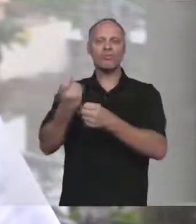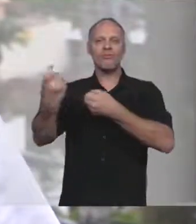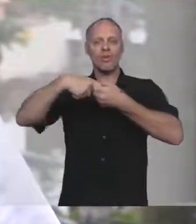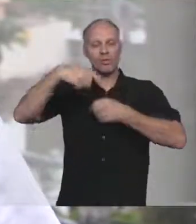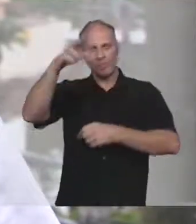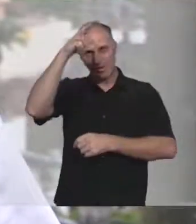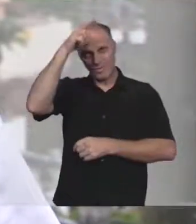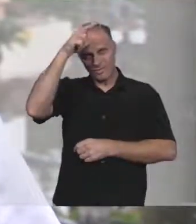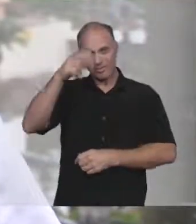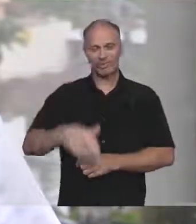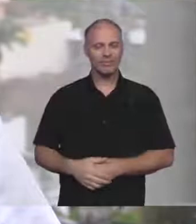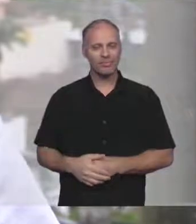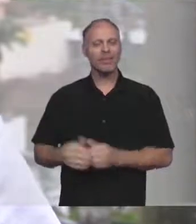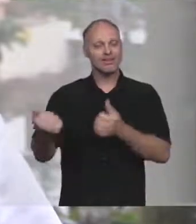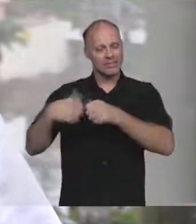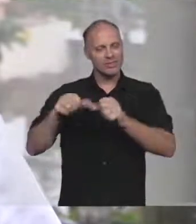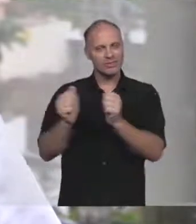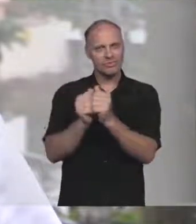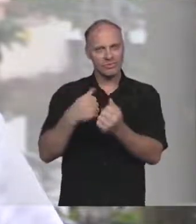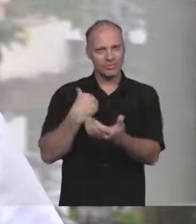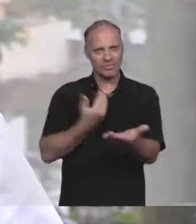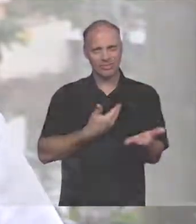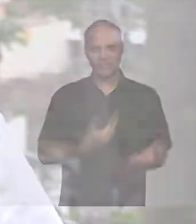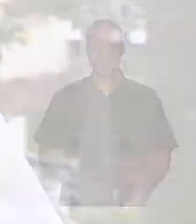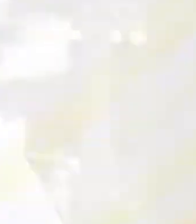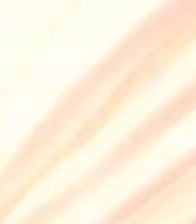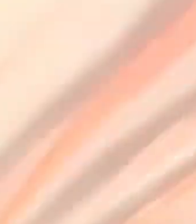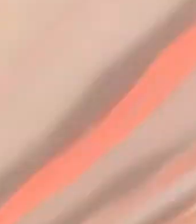de volta a Novo Hamburgo. Fiquem com a gente.